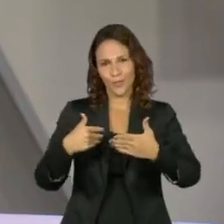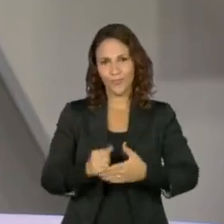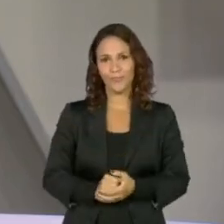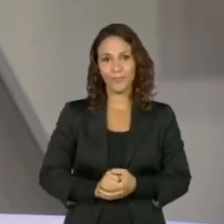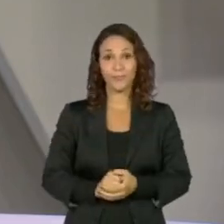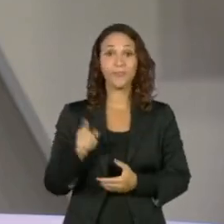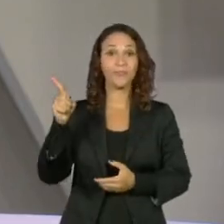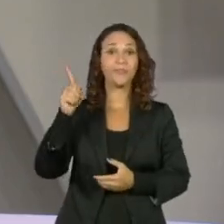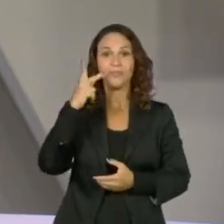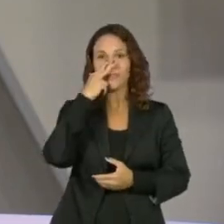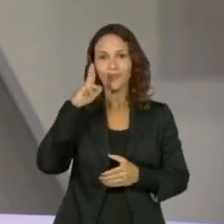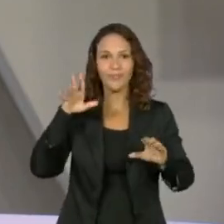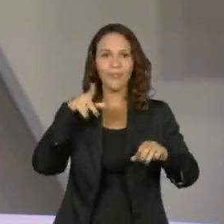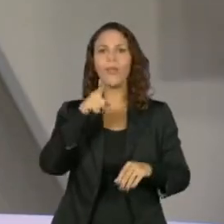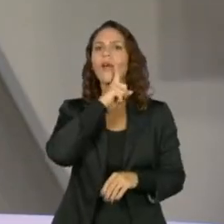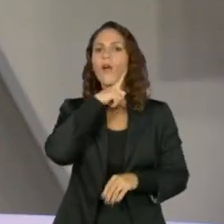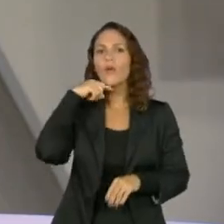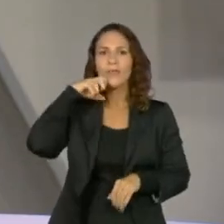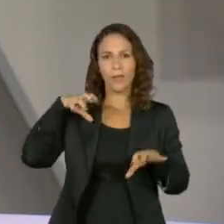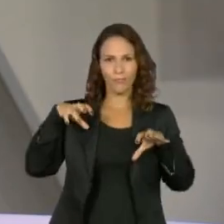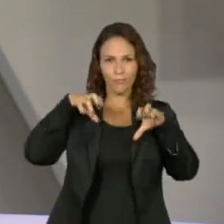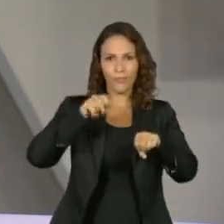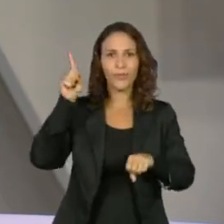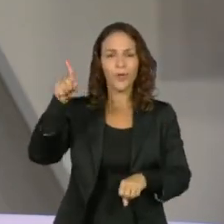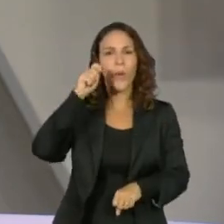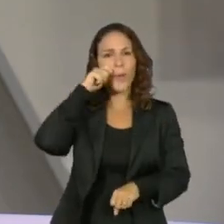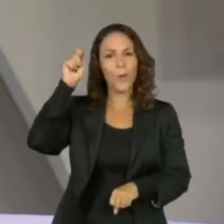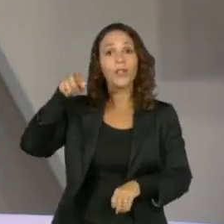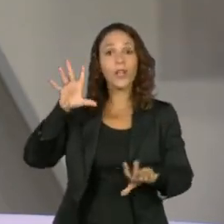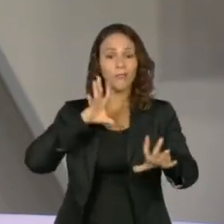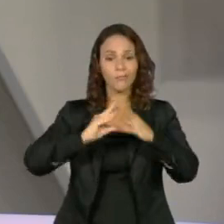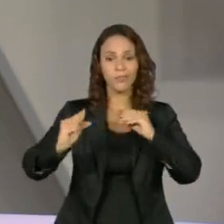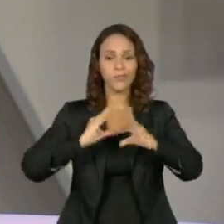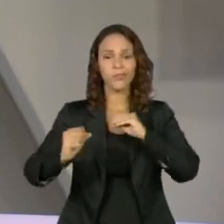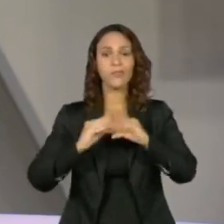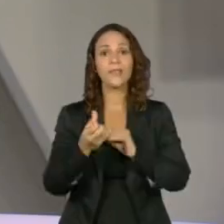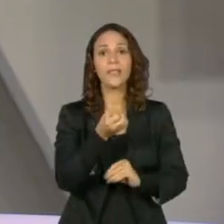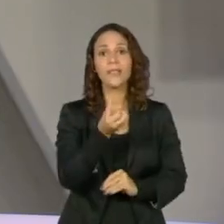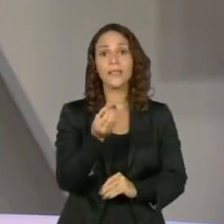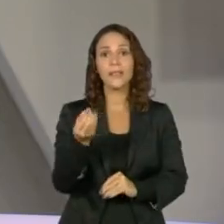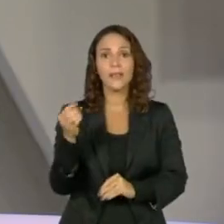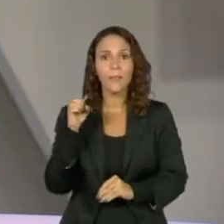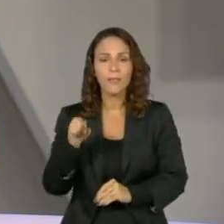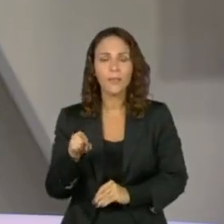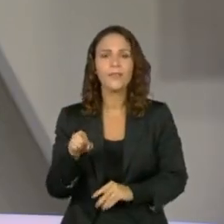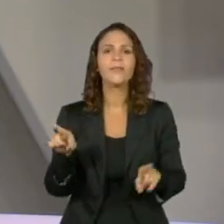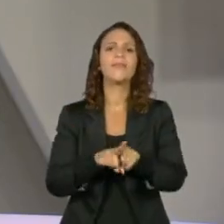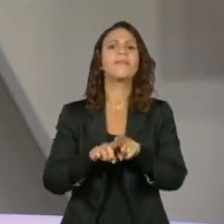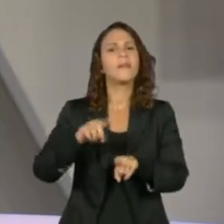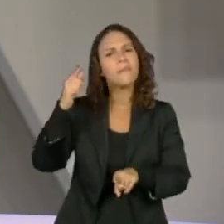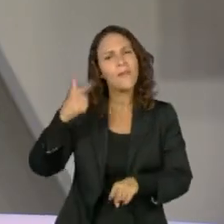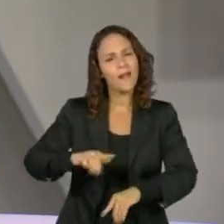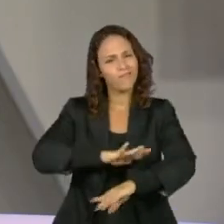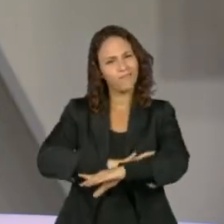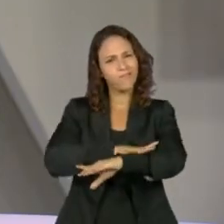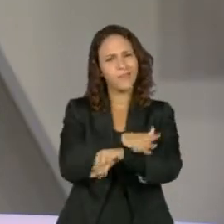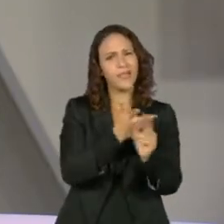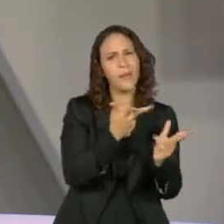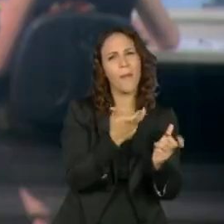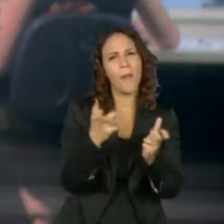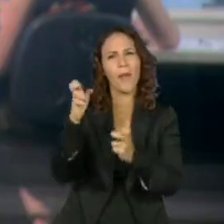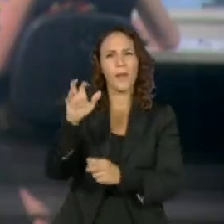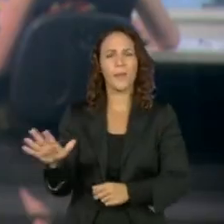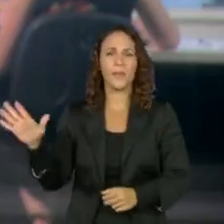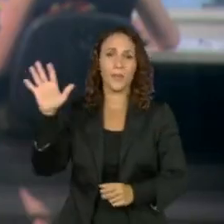A invasão da Ucrânia, que já provocou a fuga de mais de 600 mil refugiados, trouxe à tona mais discriminação e racismo na